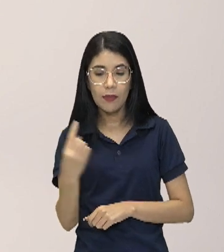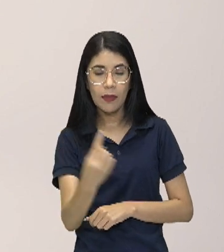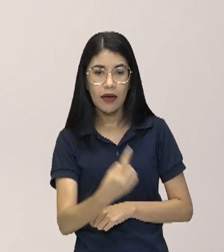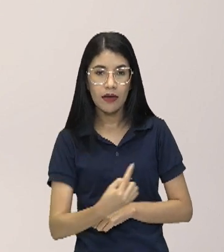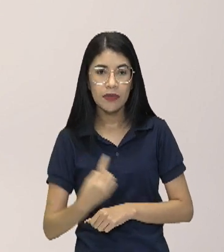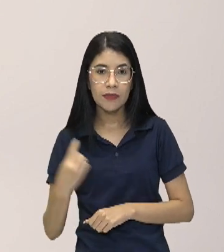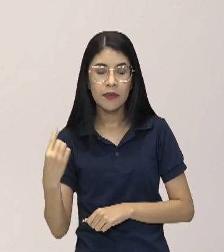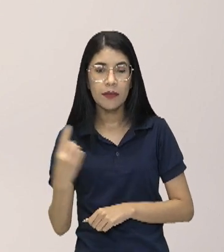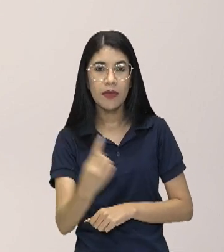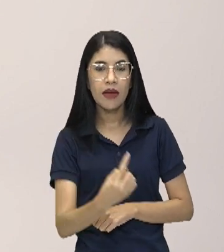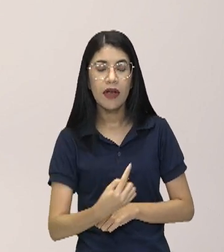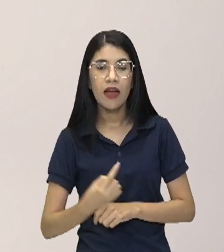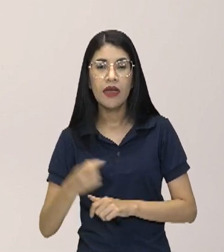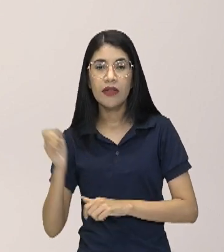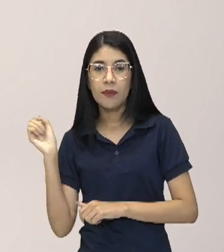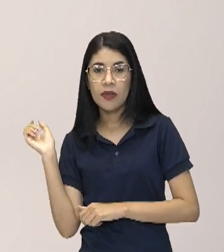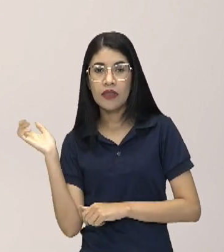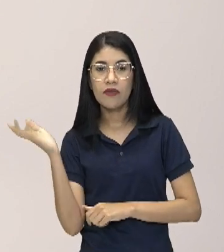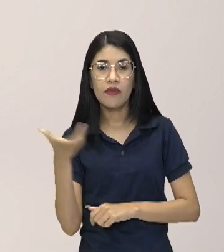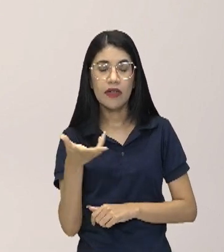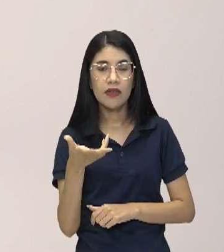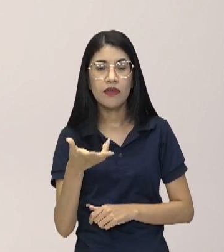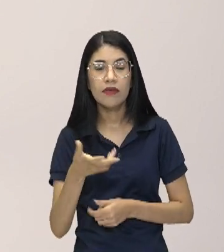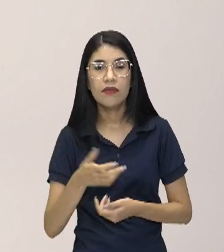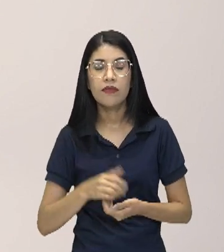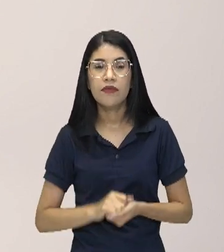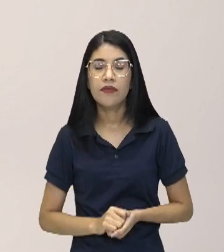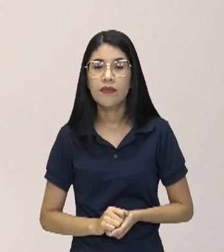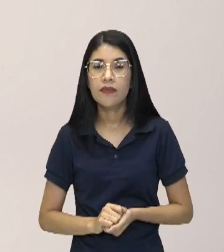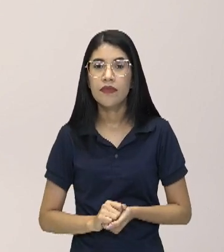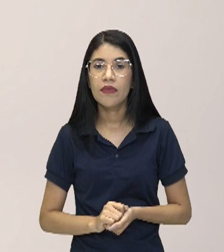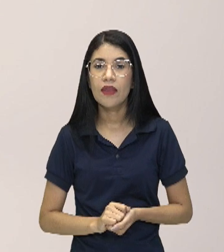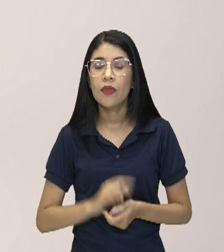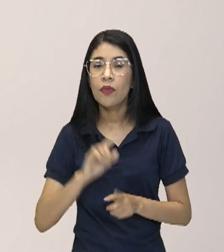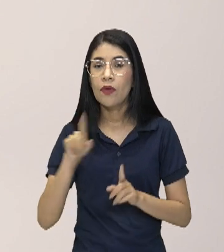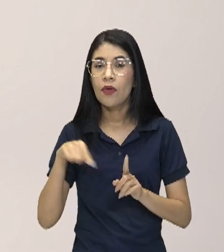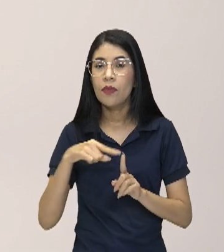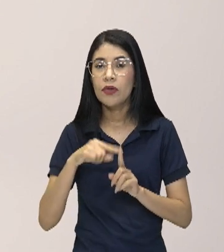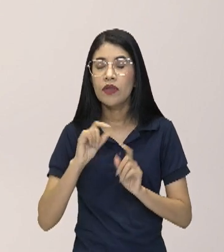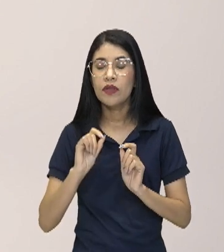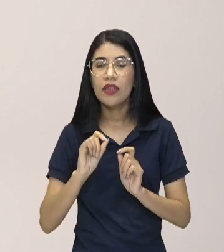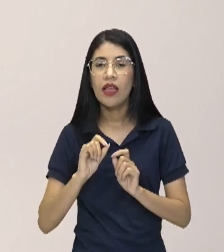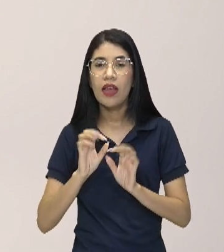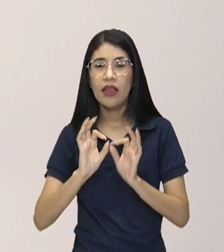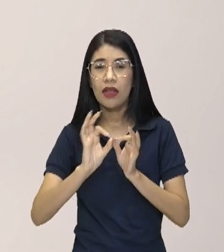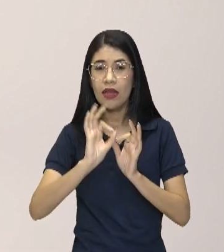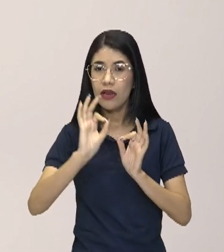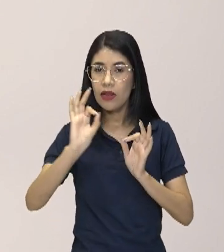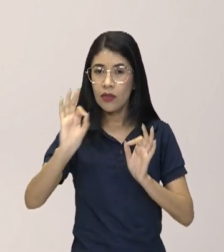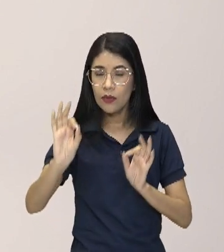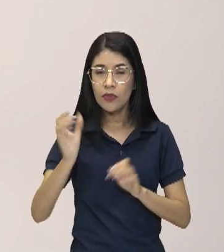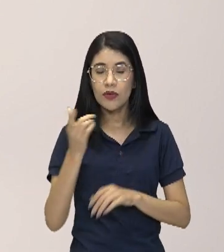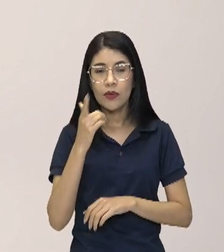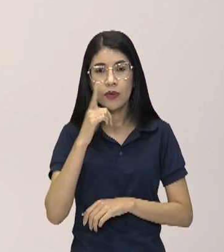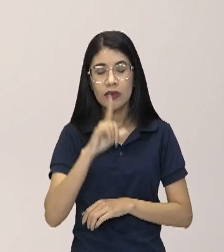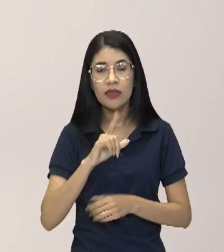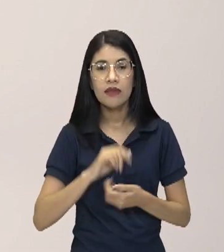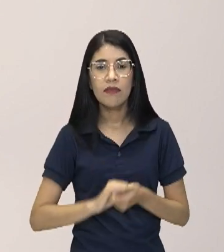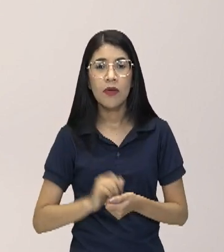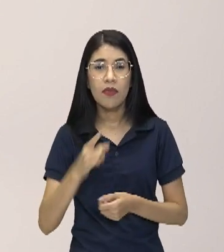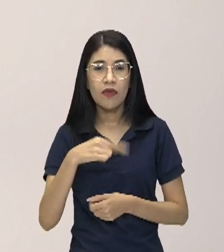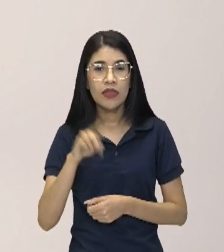sucessivos ali, finalizando com o lançamento, e o objetivo é lançar o mais longe possível. Para que vocês não